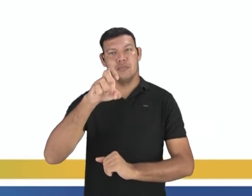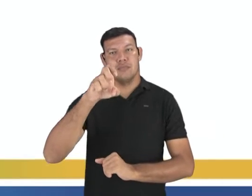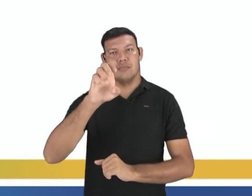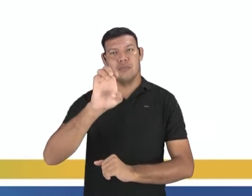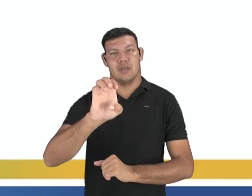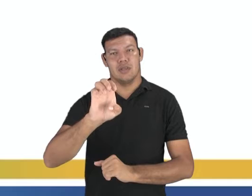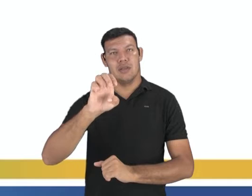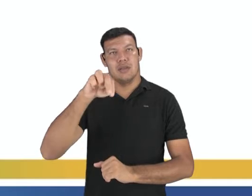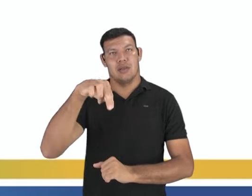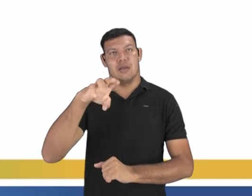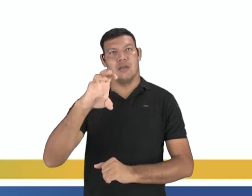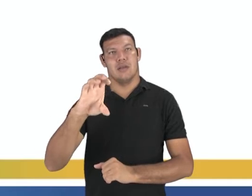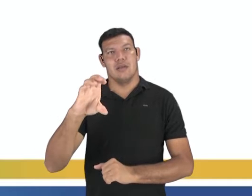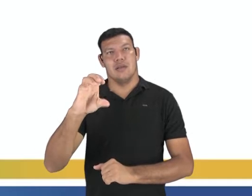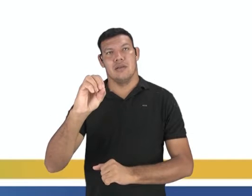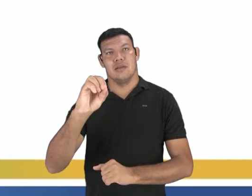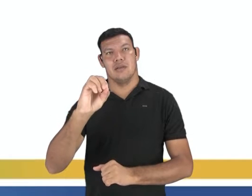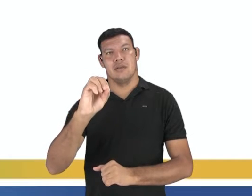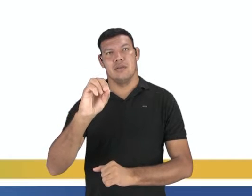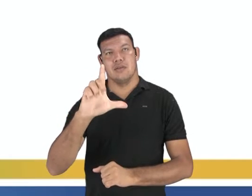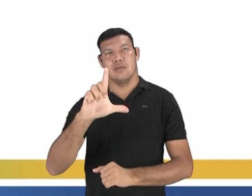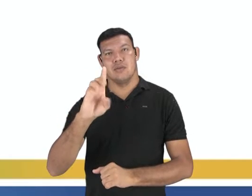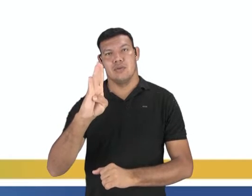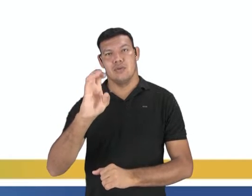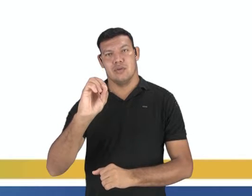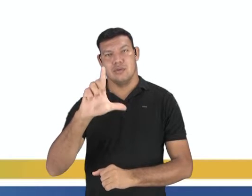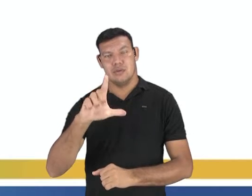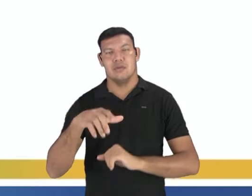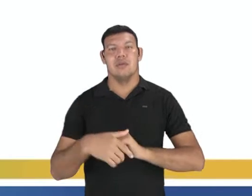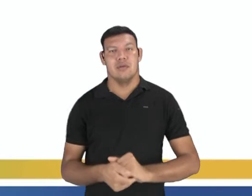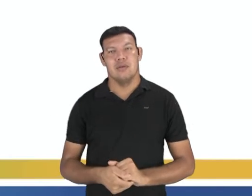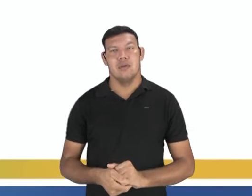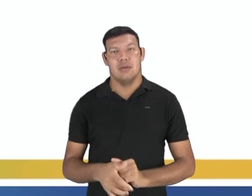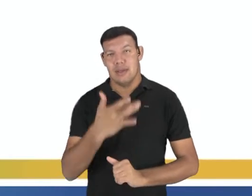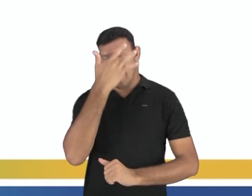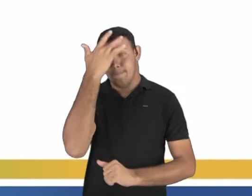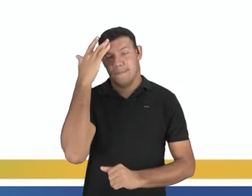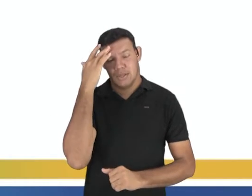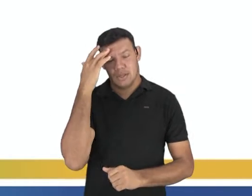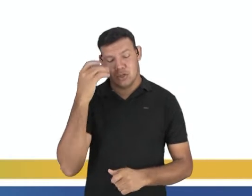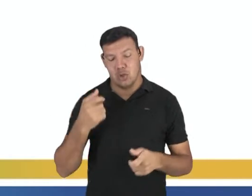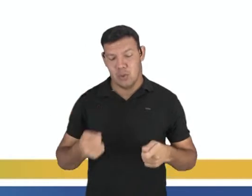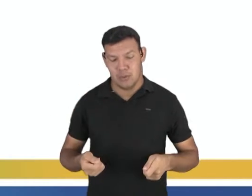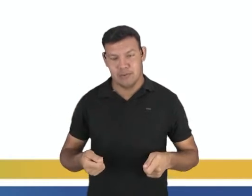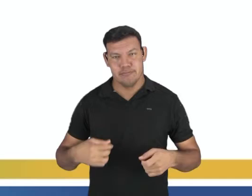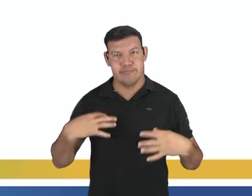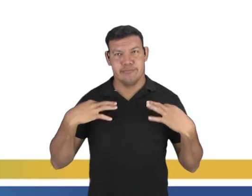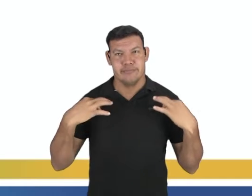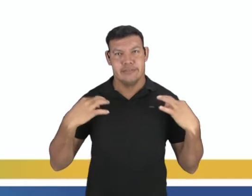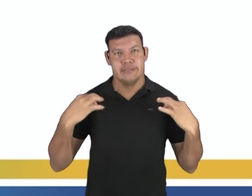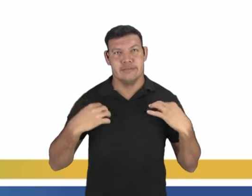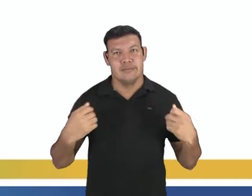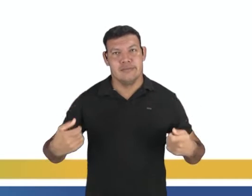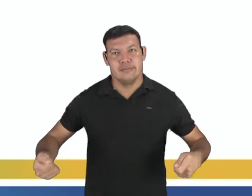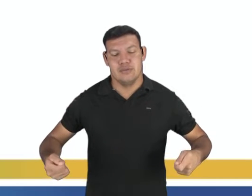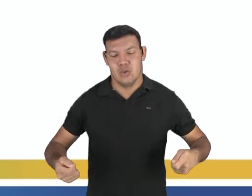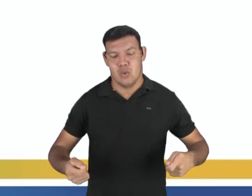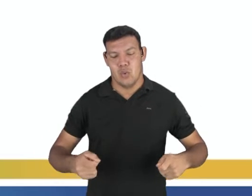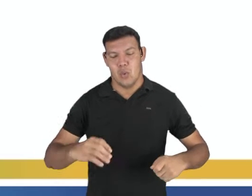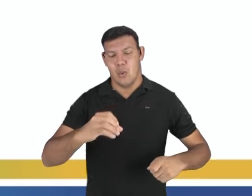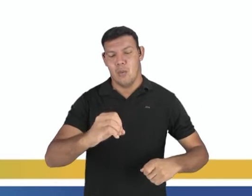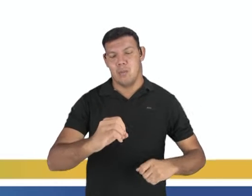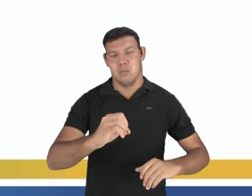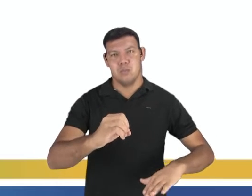ball, os integrantes da equipe seguram as extremidades de um lençol e controlam uma bola em cima